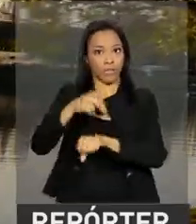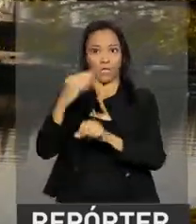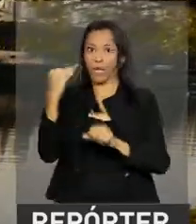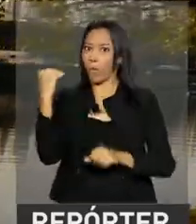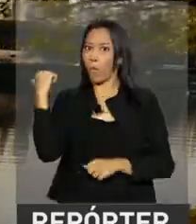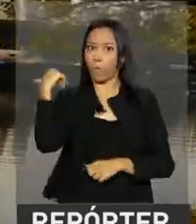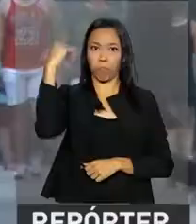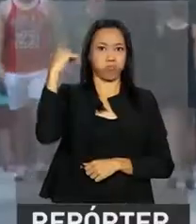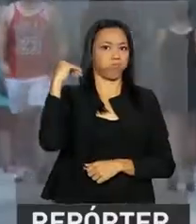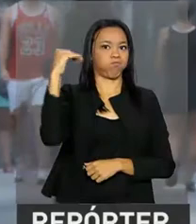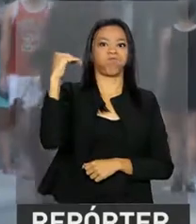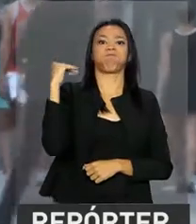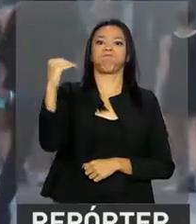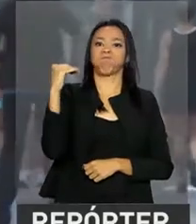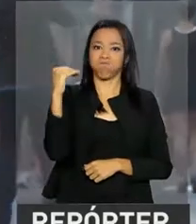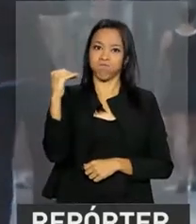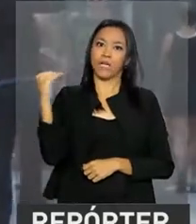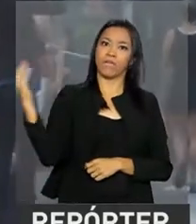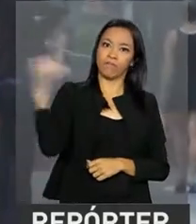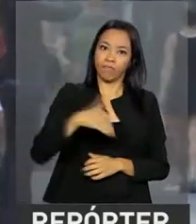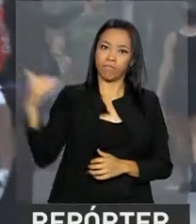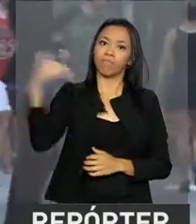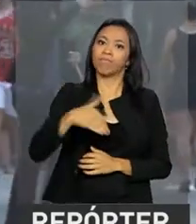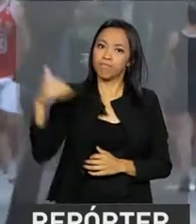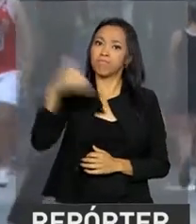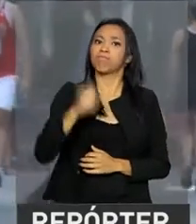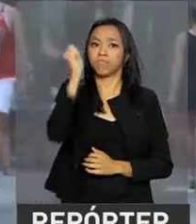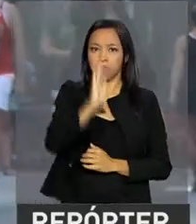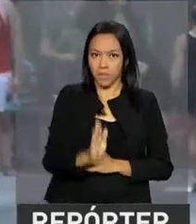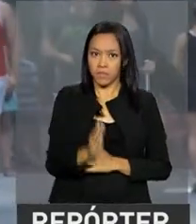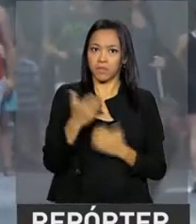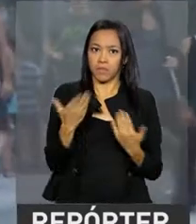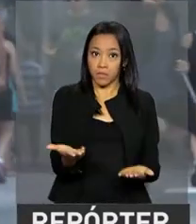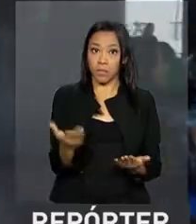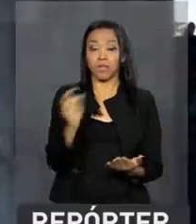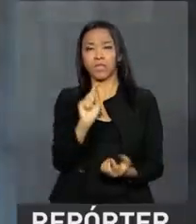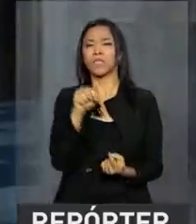de países que mais enviam turistas para o Brasil,